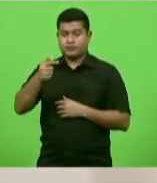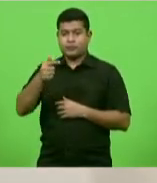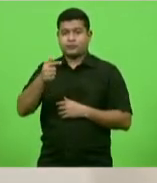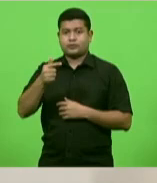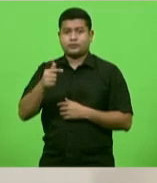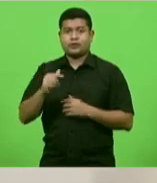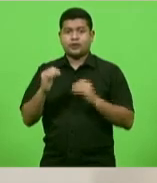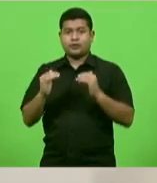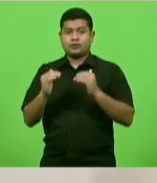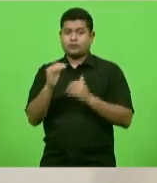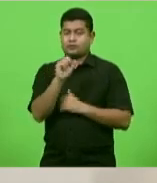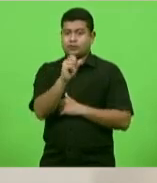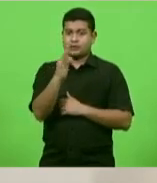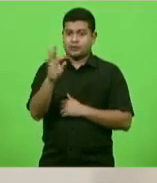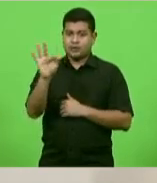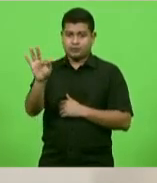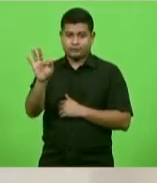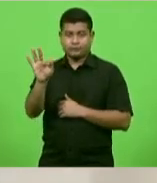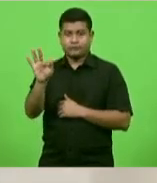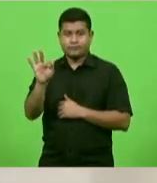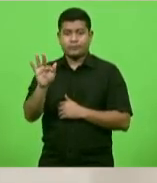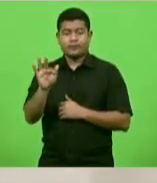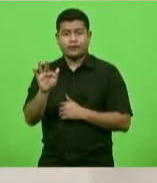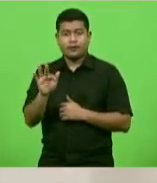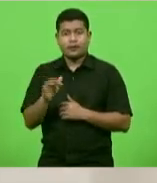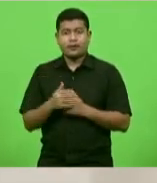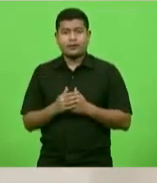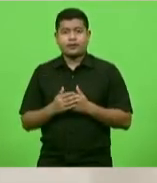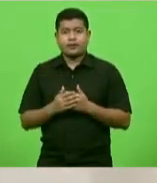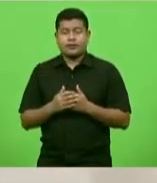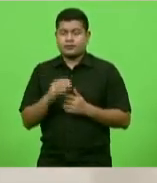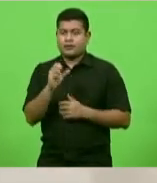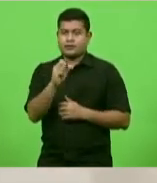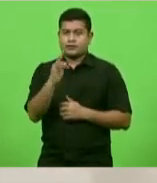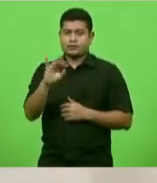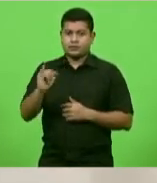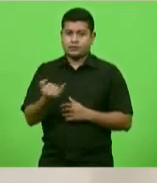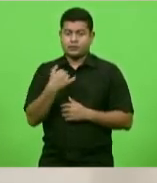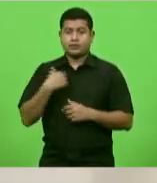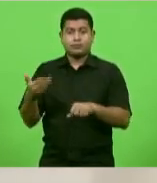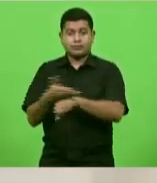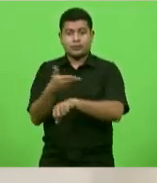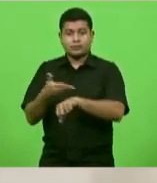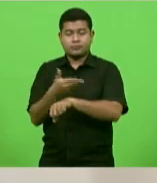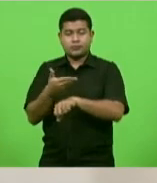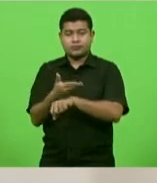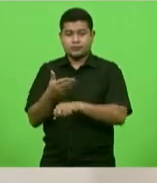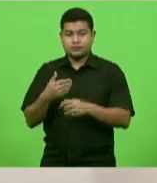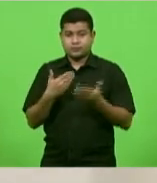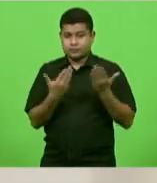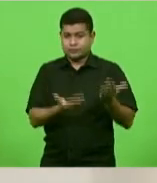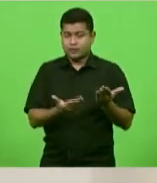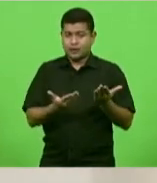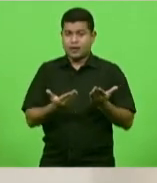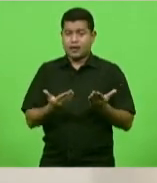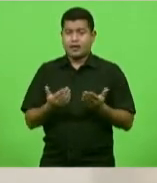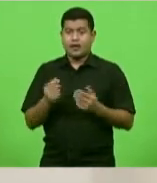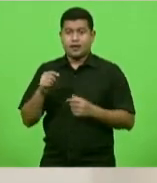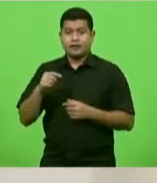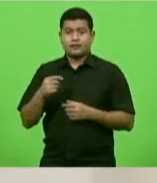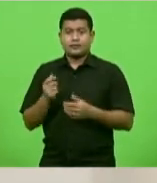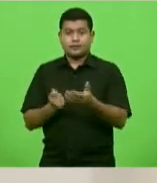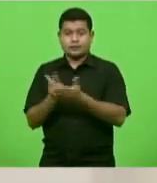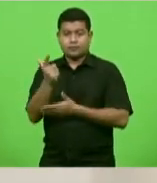Superior Tribunal de Justiça, que apura a participação do governador do Estado na compra dos 200 respiradores. Isso